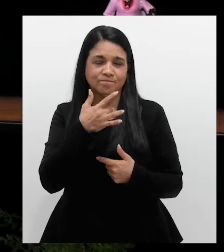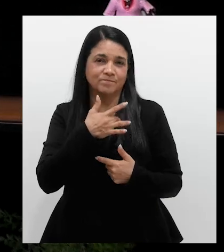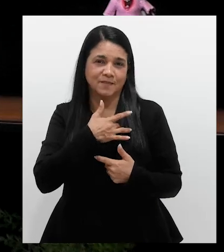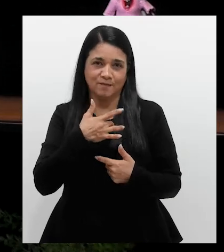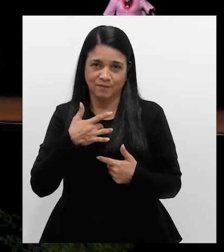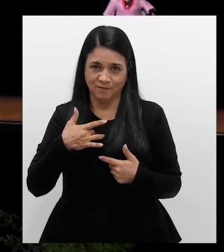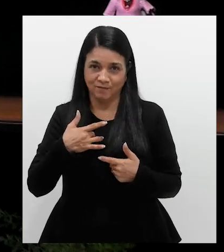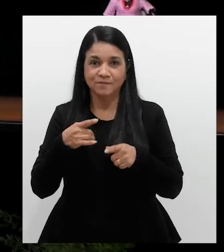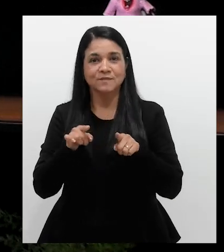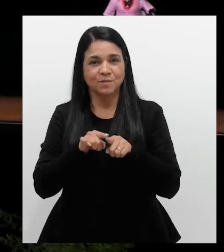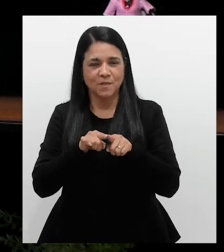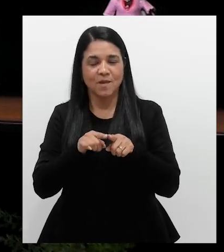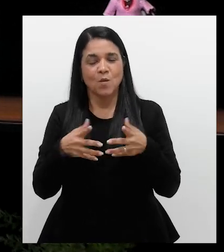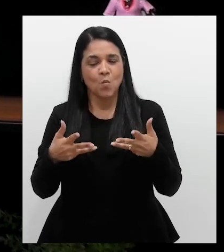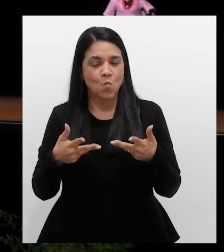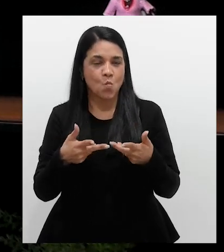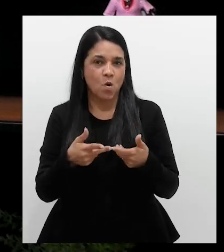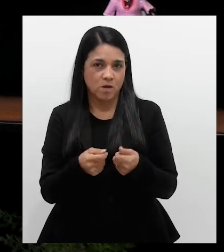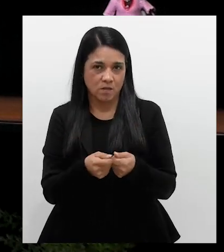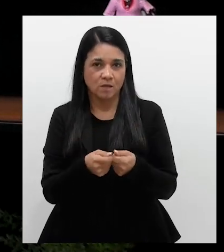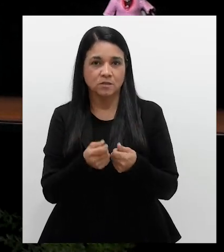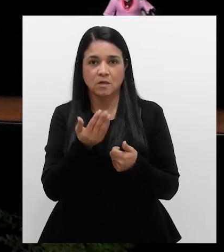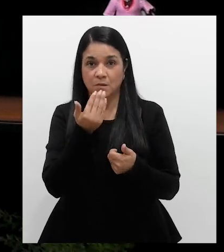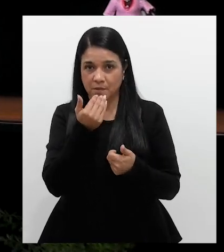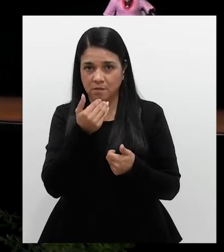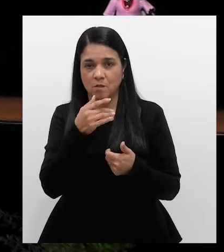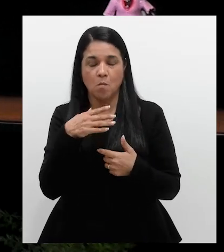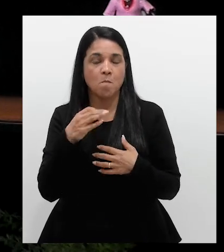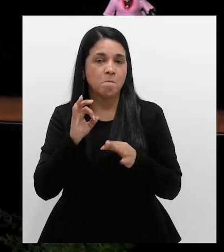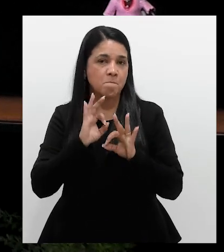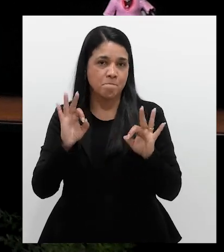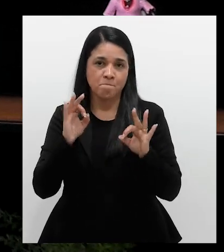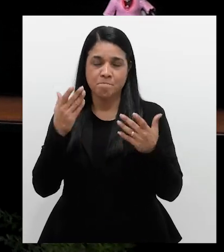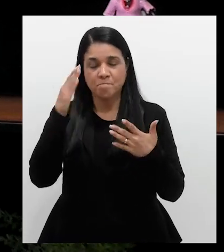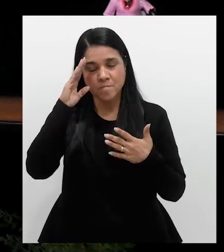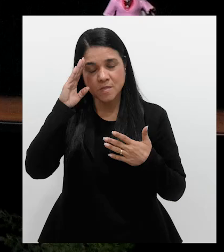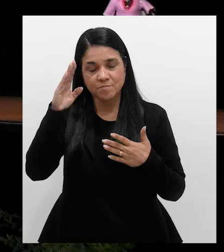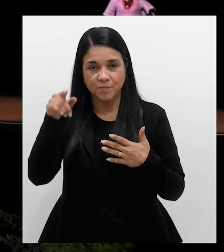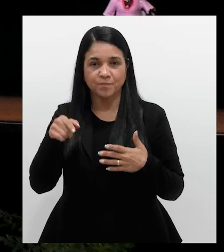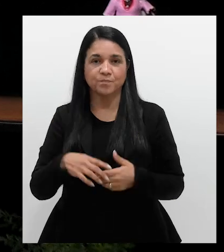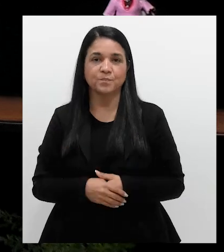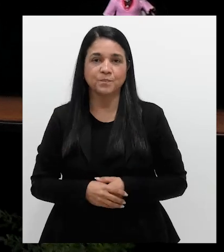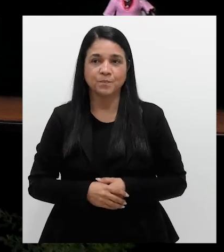bucal, a qualidade da condição oral daquele paciente.